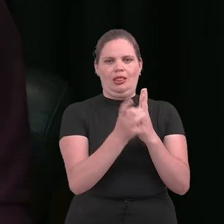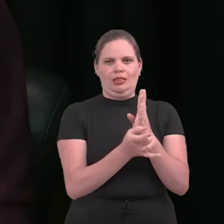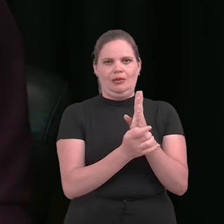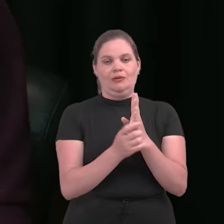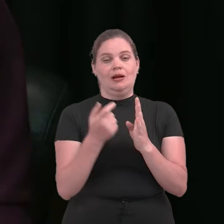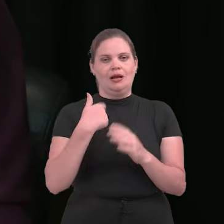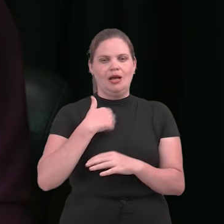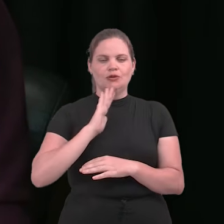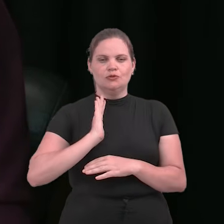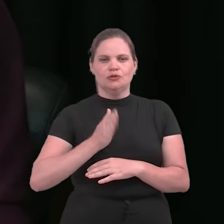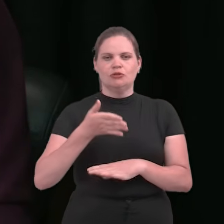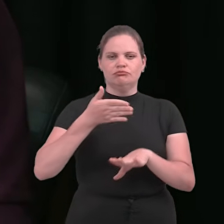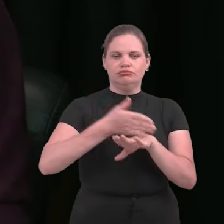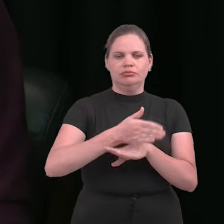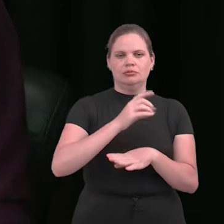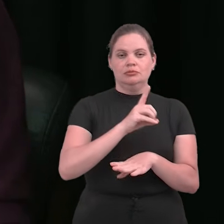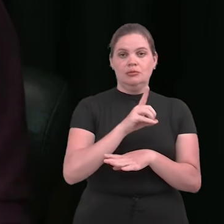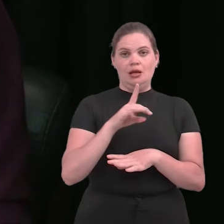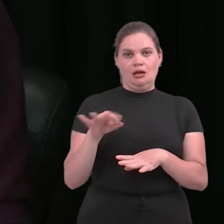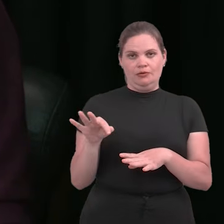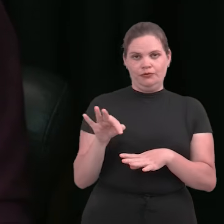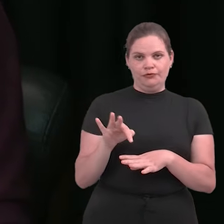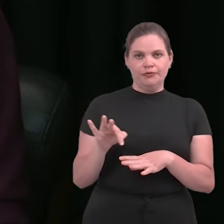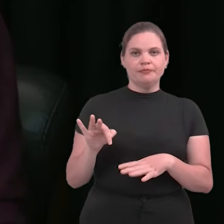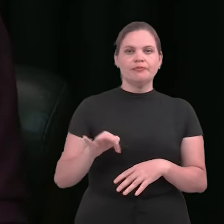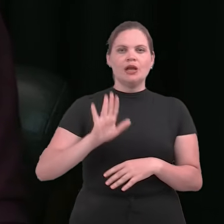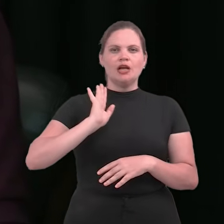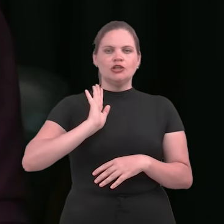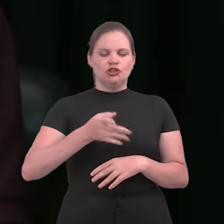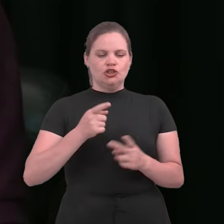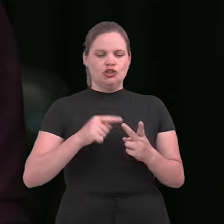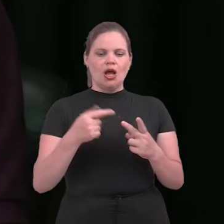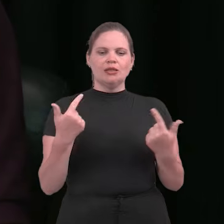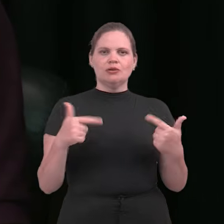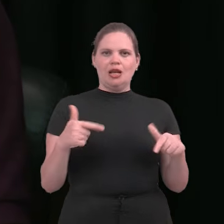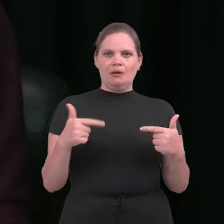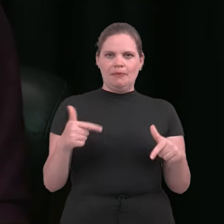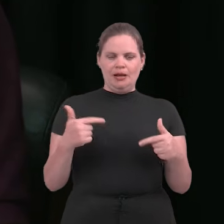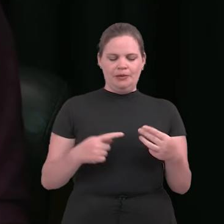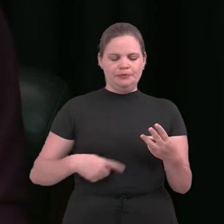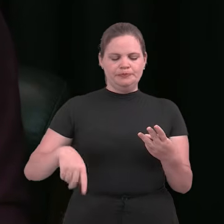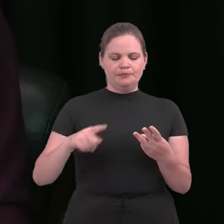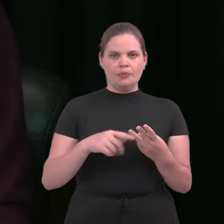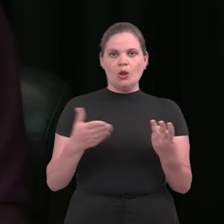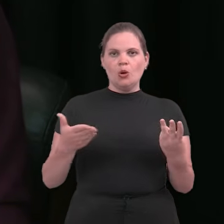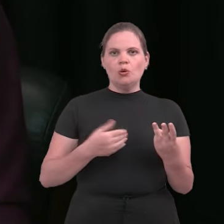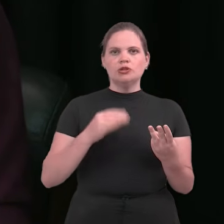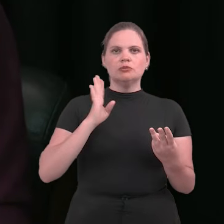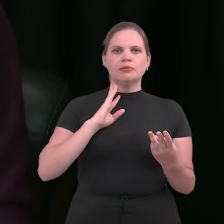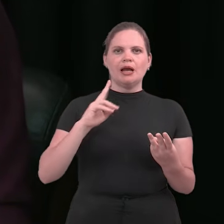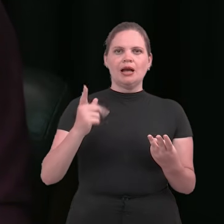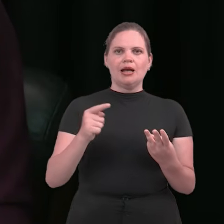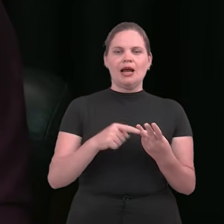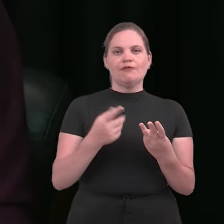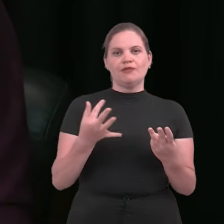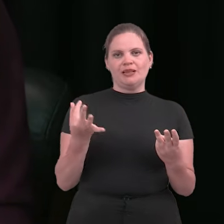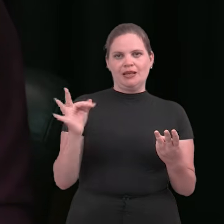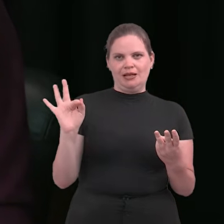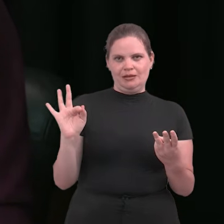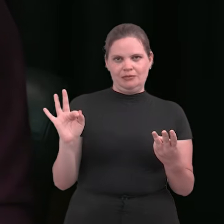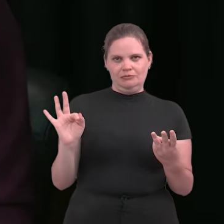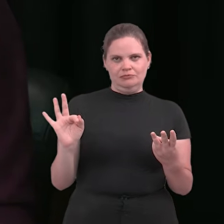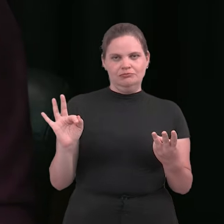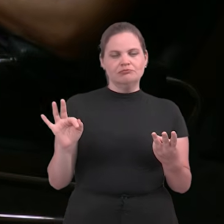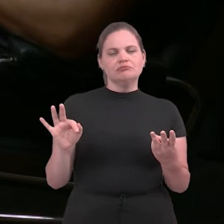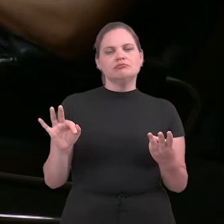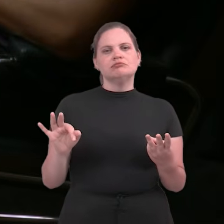já fui do Ministério Público do DF, já fui do Ministério Público do Trabalho, e hoje eu estou lotado em Belo Horizonte no Ministério Público Federal.